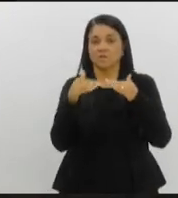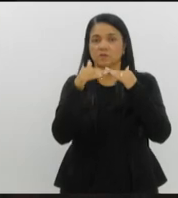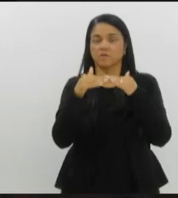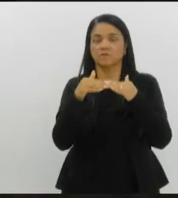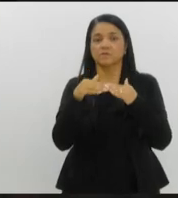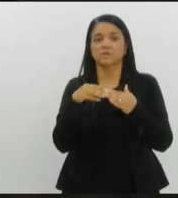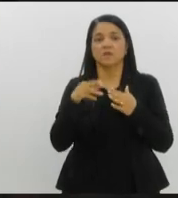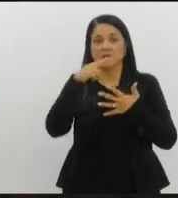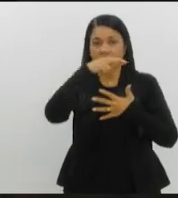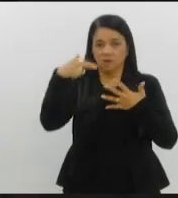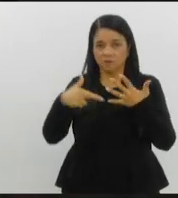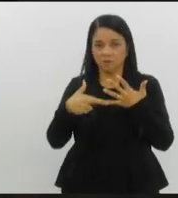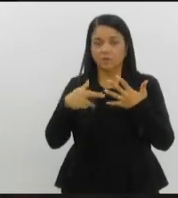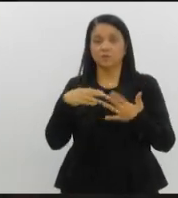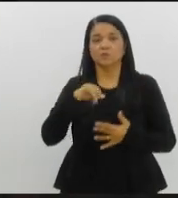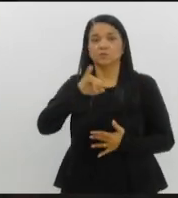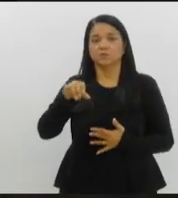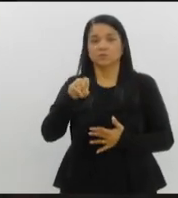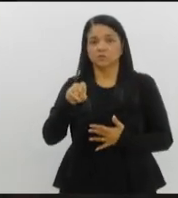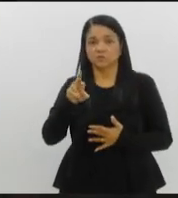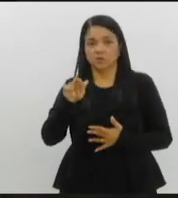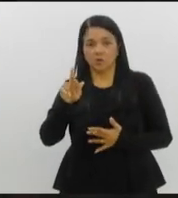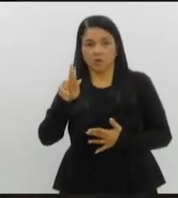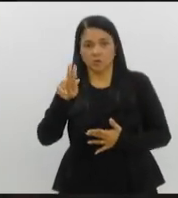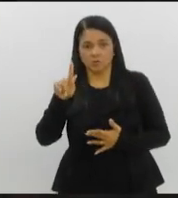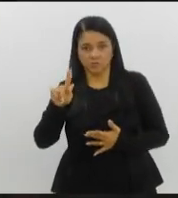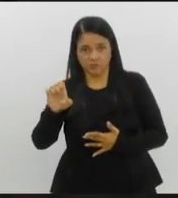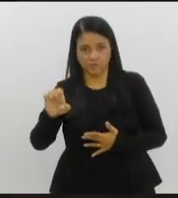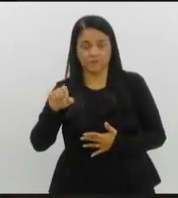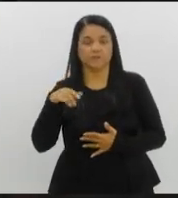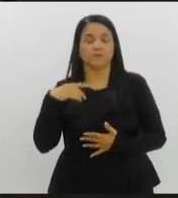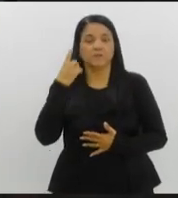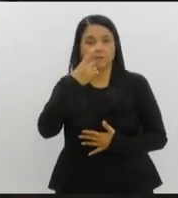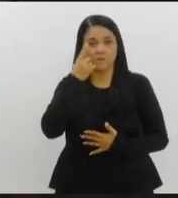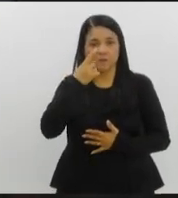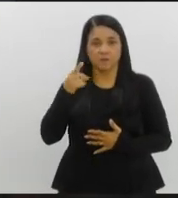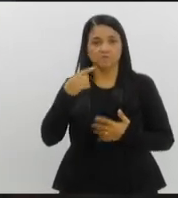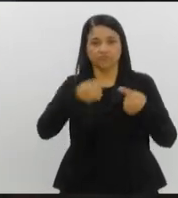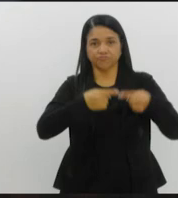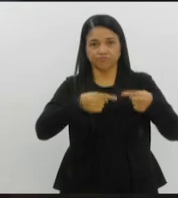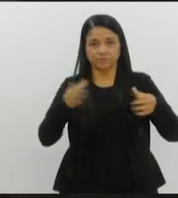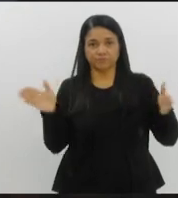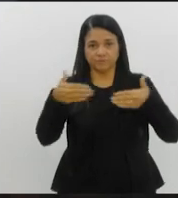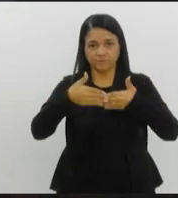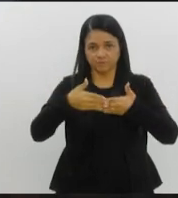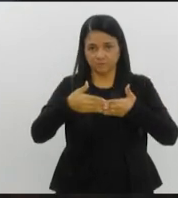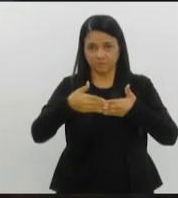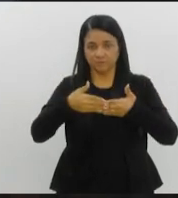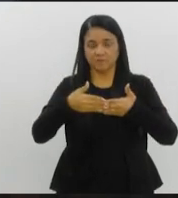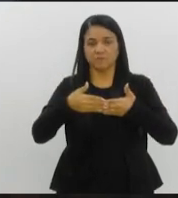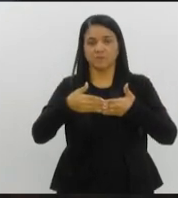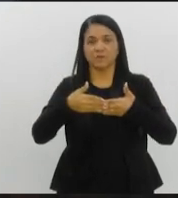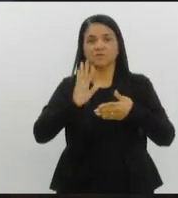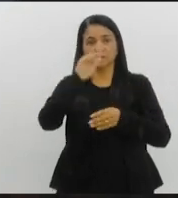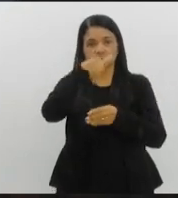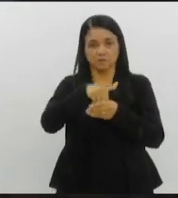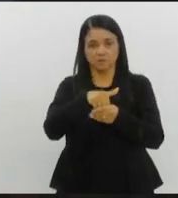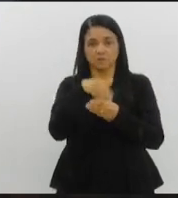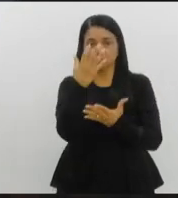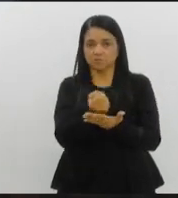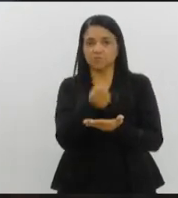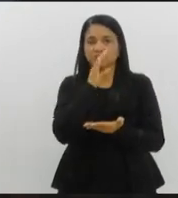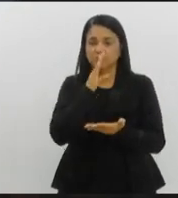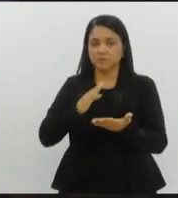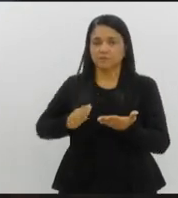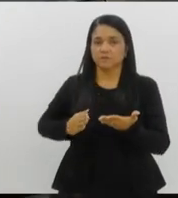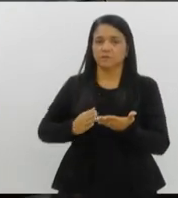relator deputado Jorge Felipe Neto. Em discussão, não havendo quem queira discutir, encerrada a discussão. Em votação, senhores